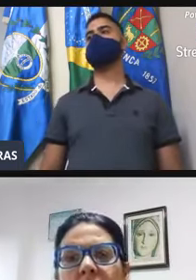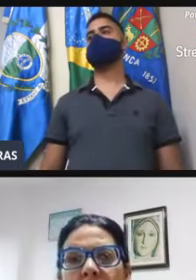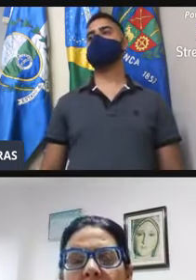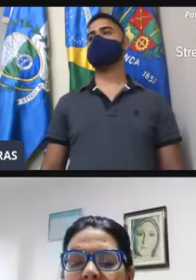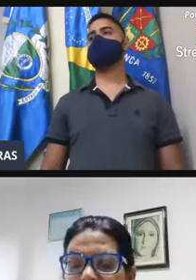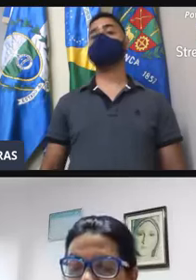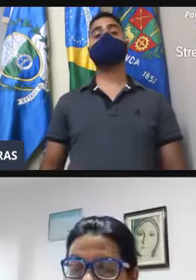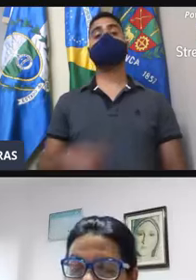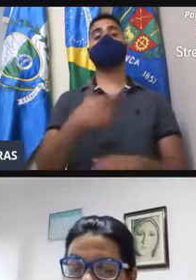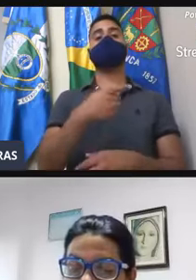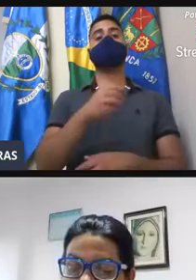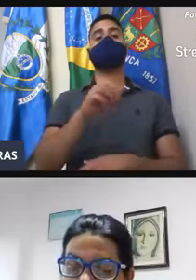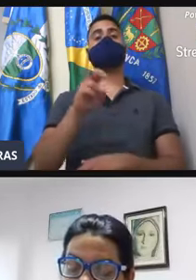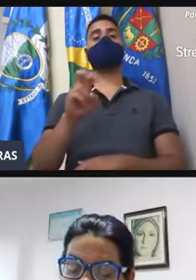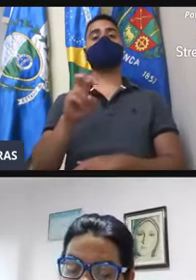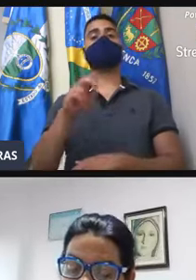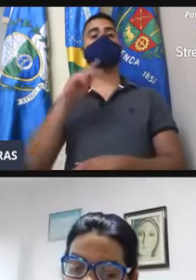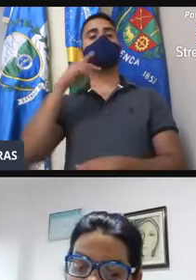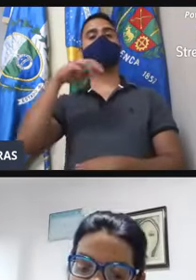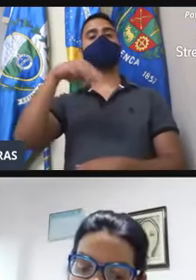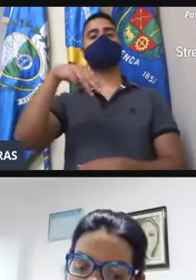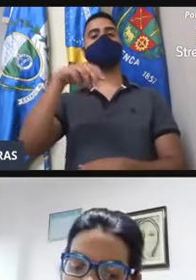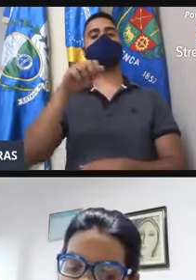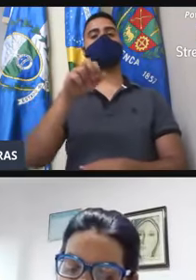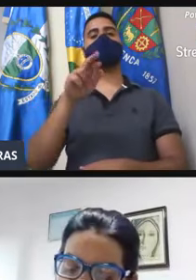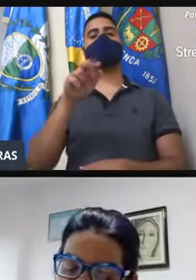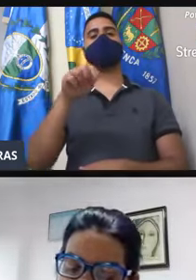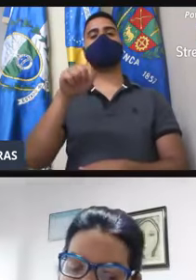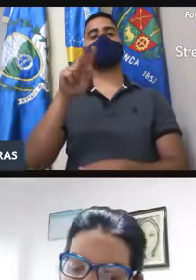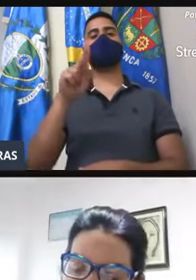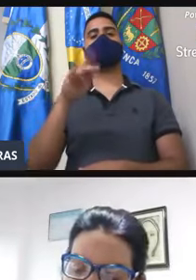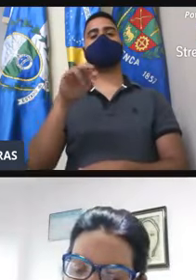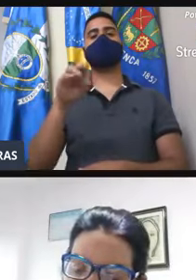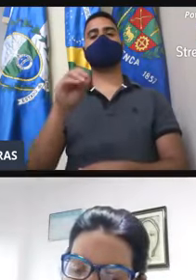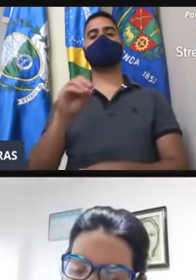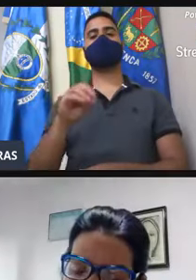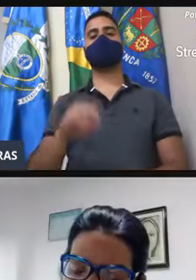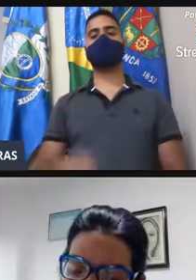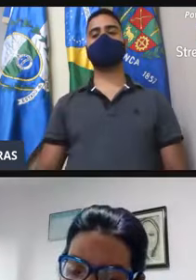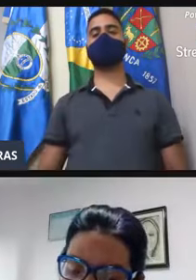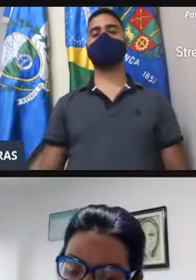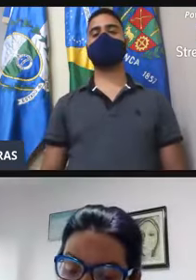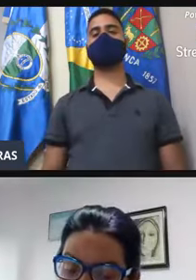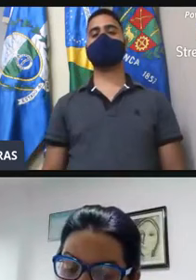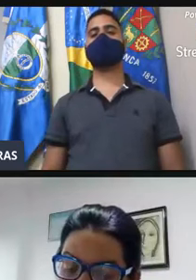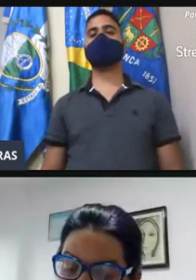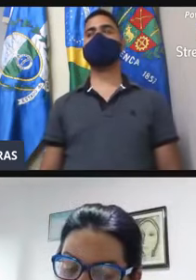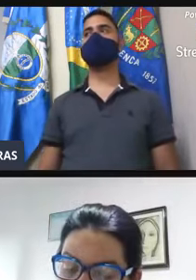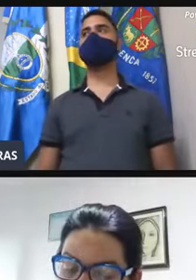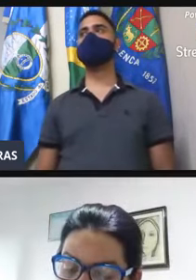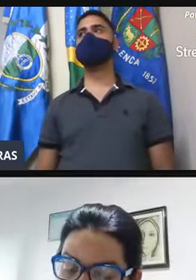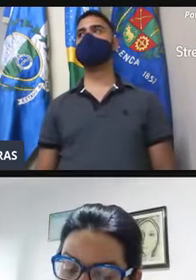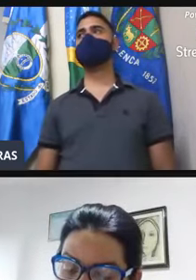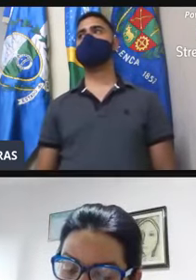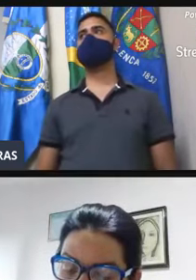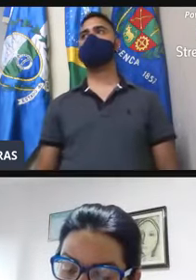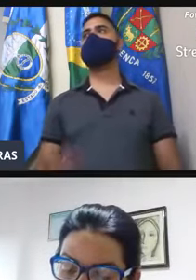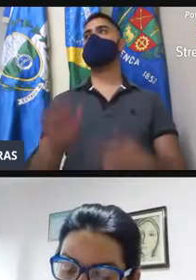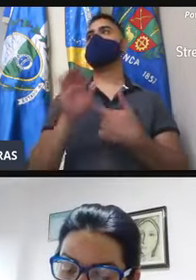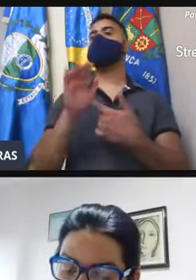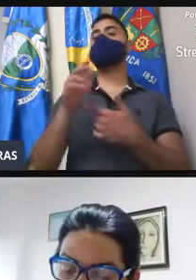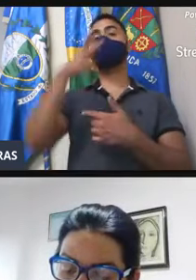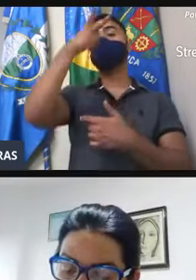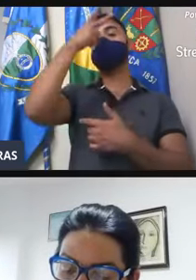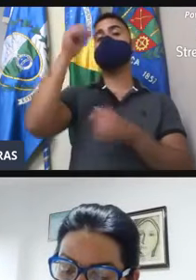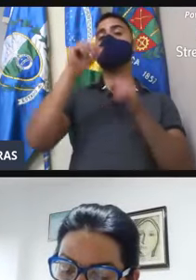205 é do vereador Marquinho da Saúde. Deixa eu ver, acho que é dele mesmo. Ele indica ao prefeito providenciar a